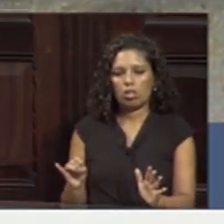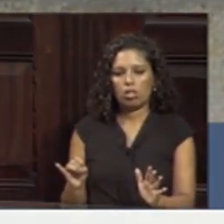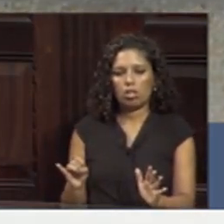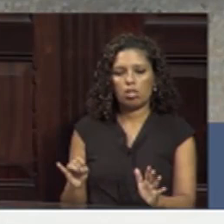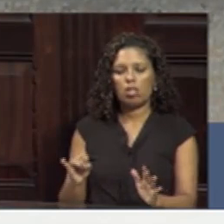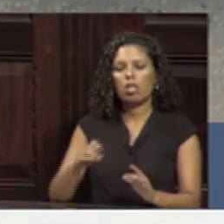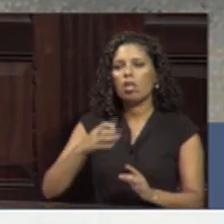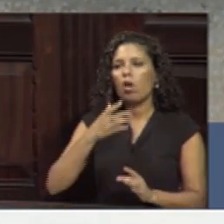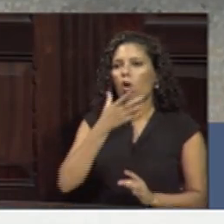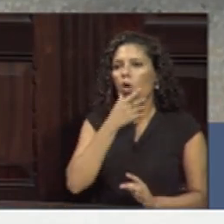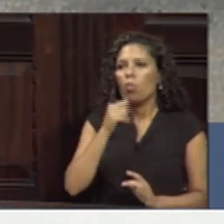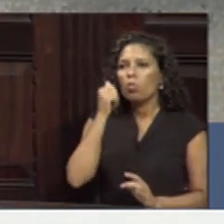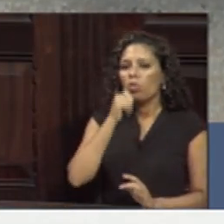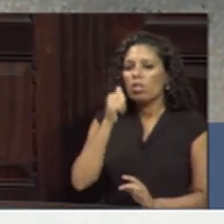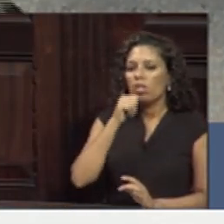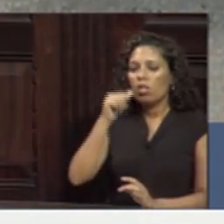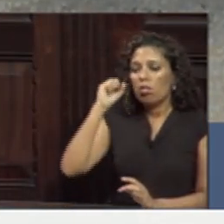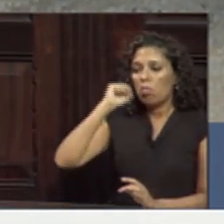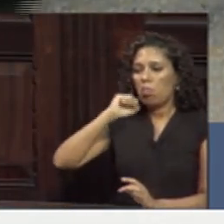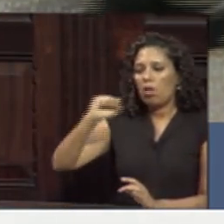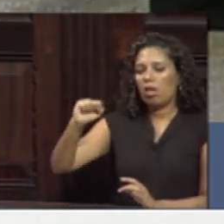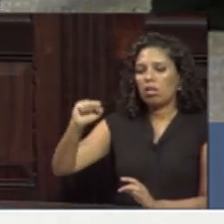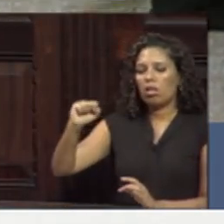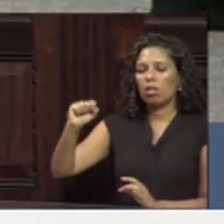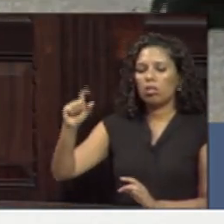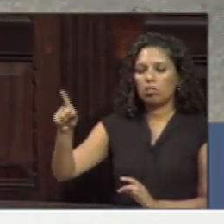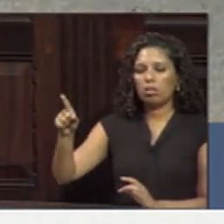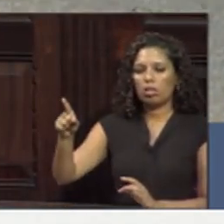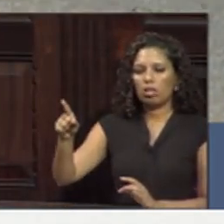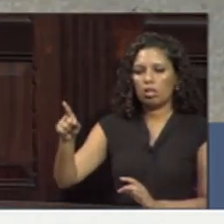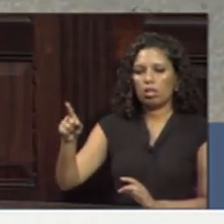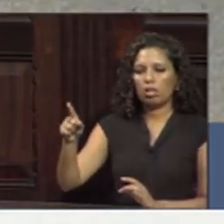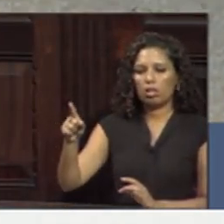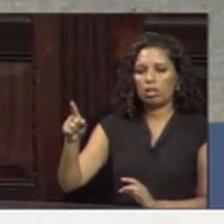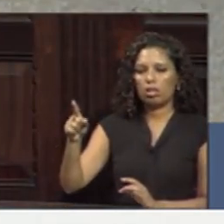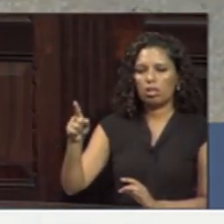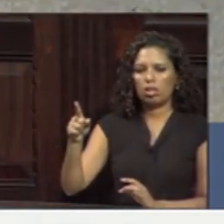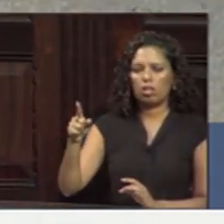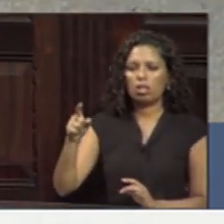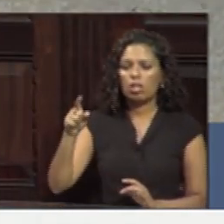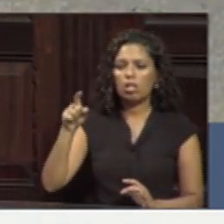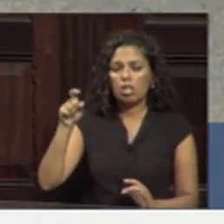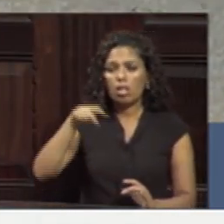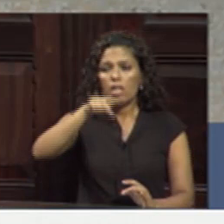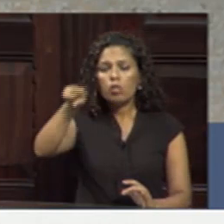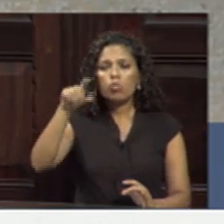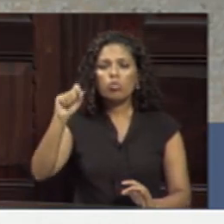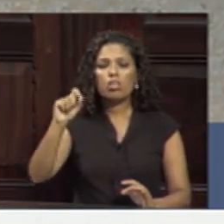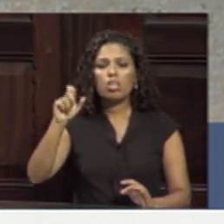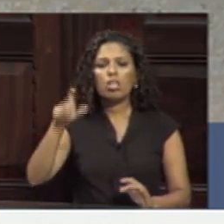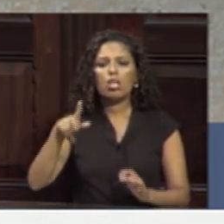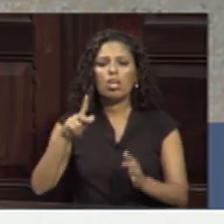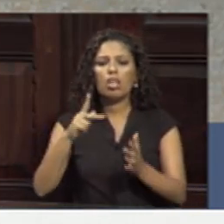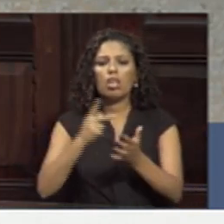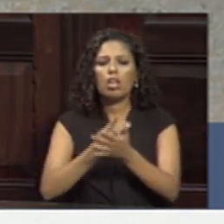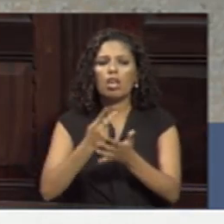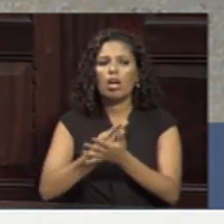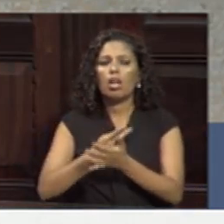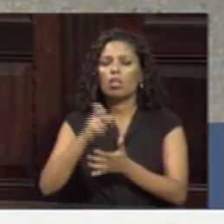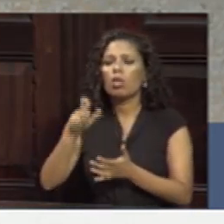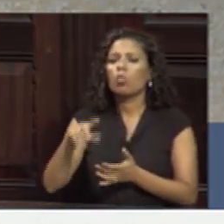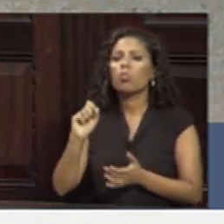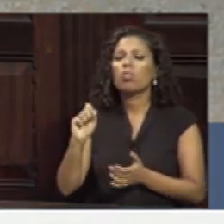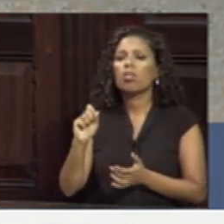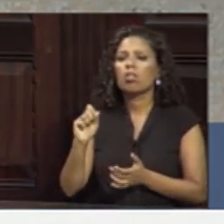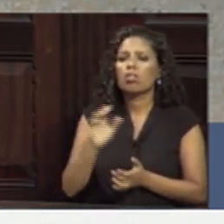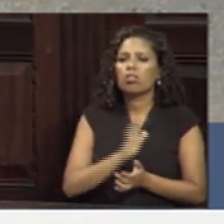que assassinaram quiseram nos intimidar com esse ato de barbárie, com esse ato de terror,